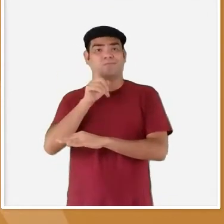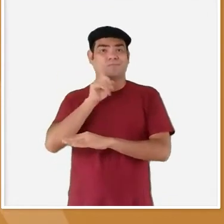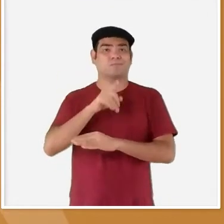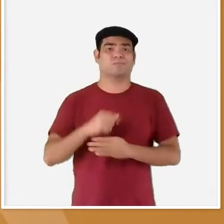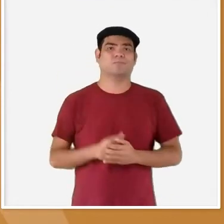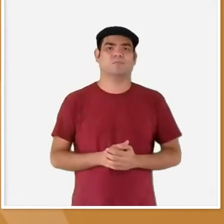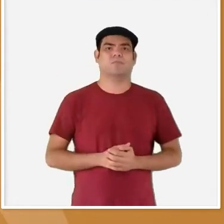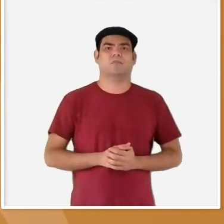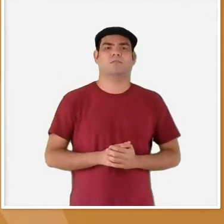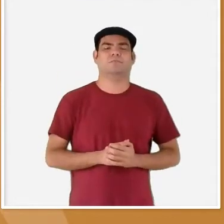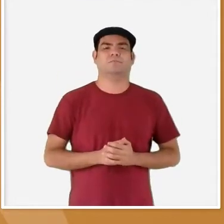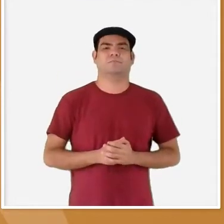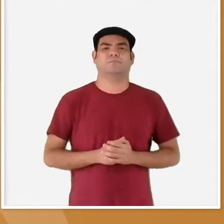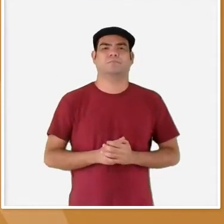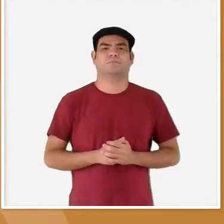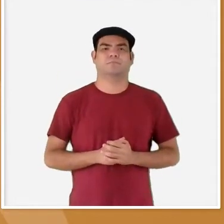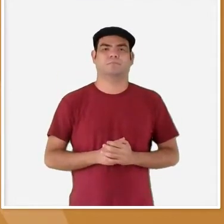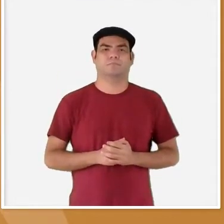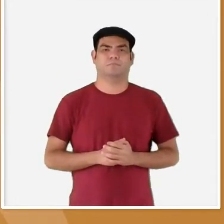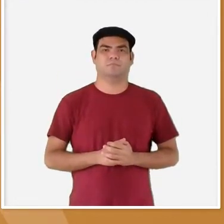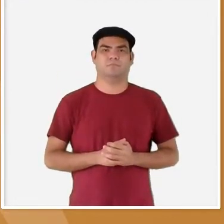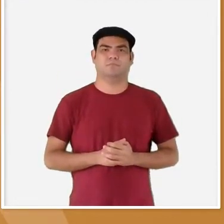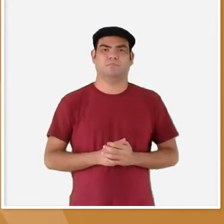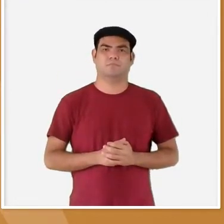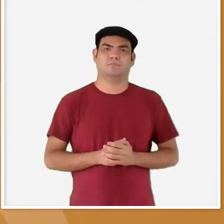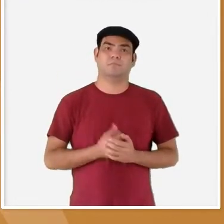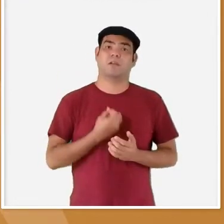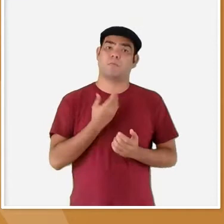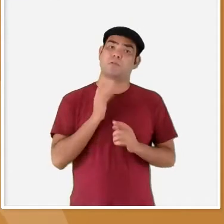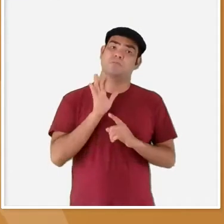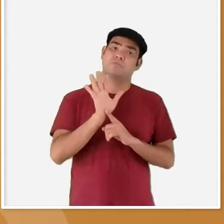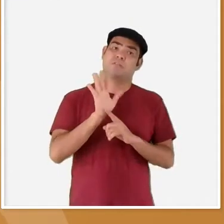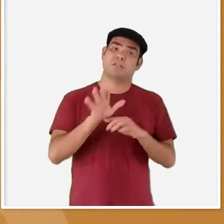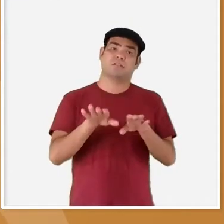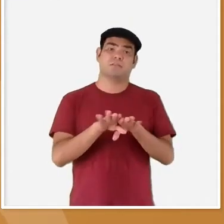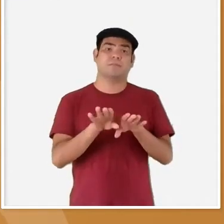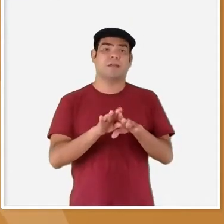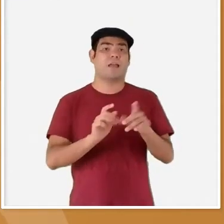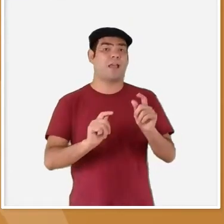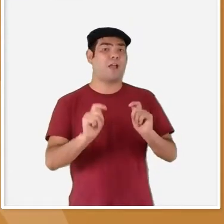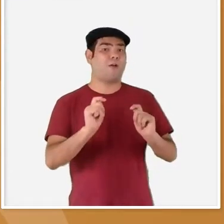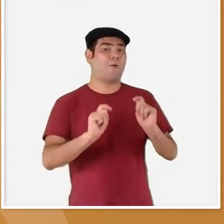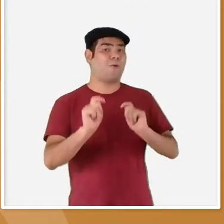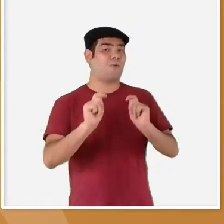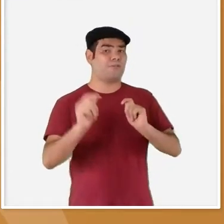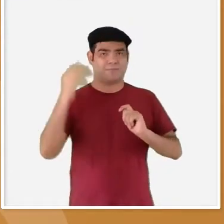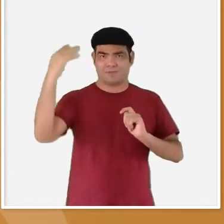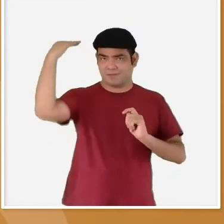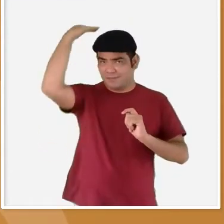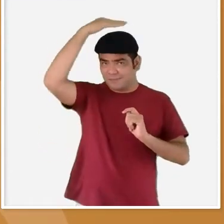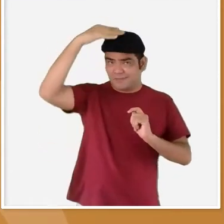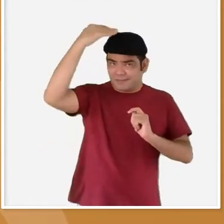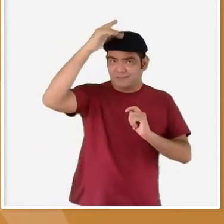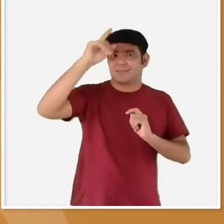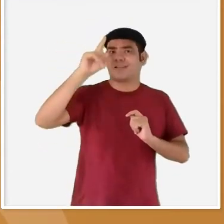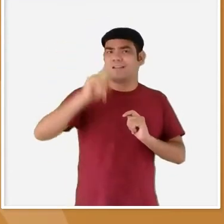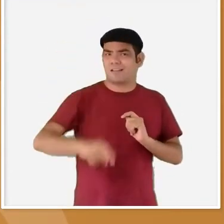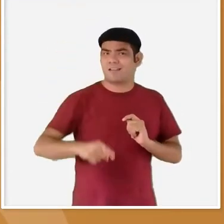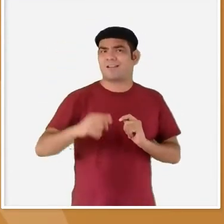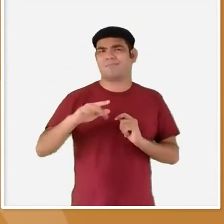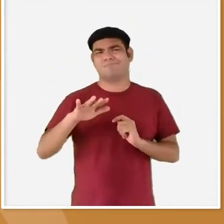outros países. Vale a pena destacar também que a economia mexicana ela é uma economia razoavelmente